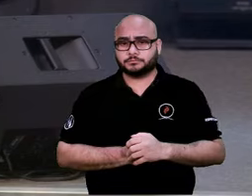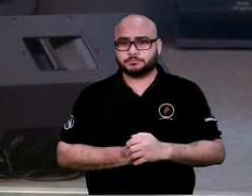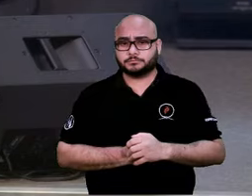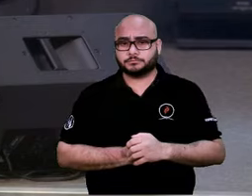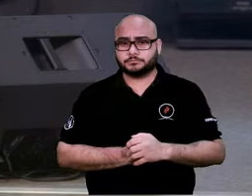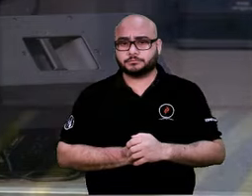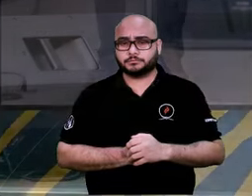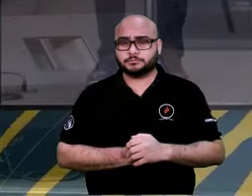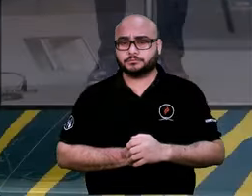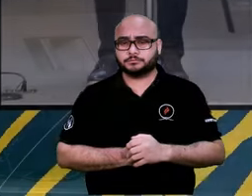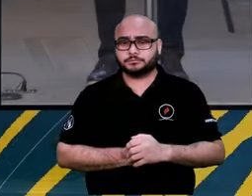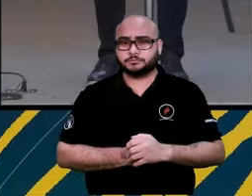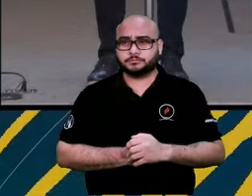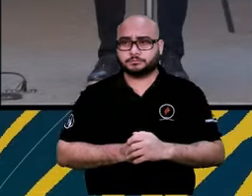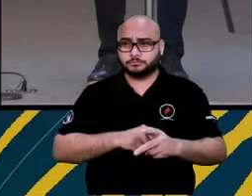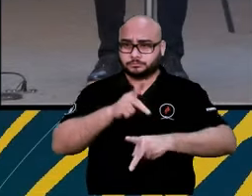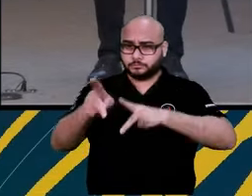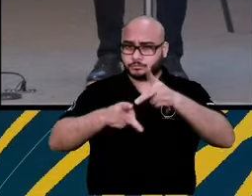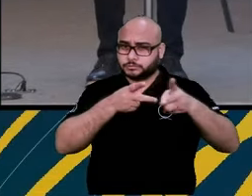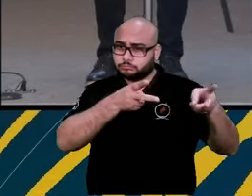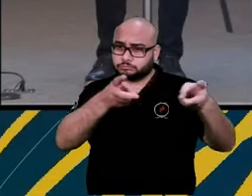Quando eles percebem o ambiente que eles estão,